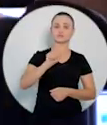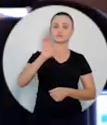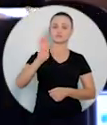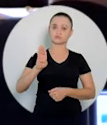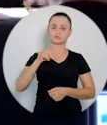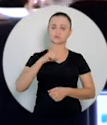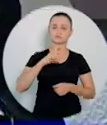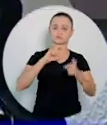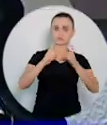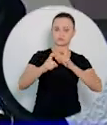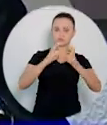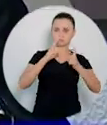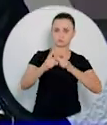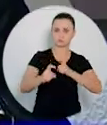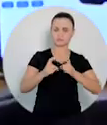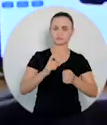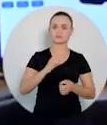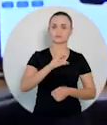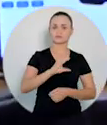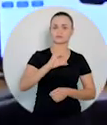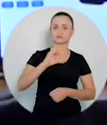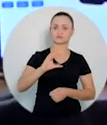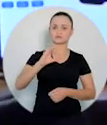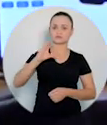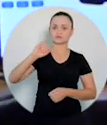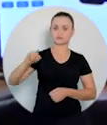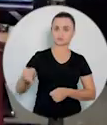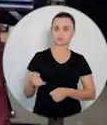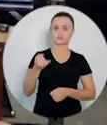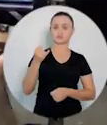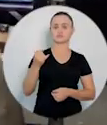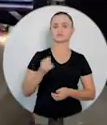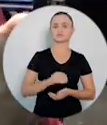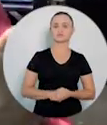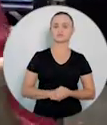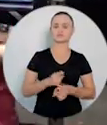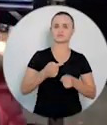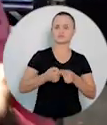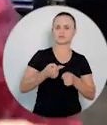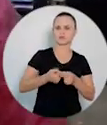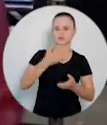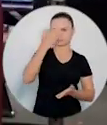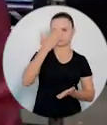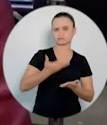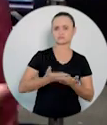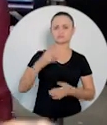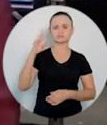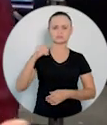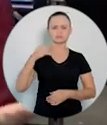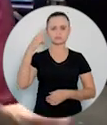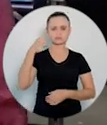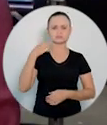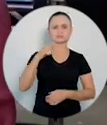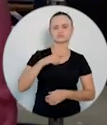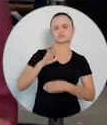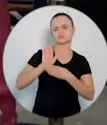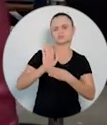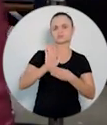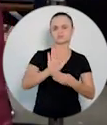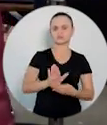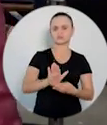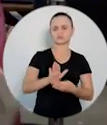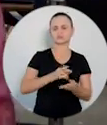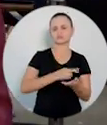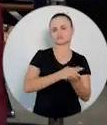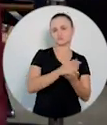e o CNMP passam por sabatina na CCJ do Senado. Penso que a advocacia tem uma contribuição grande a dar para o CNMP no